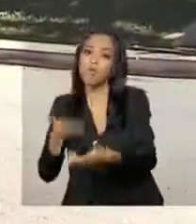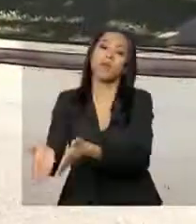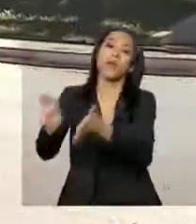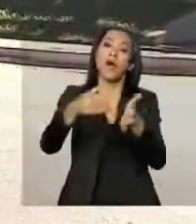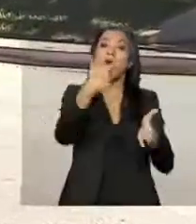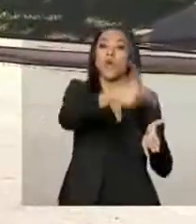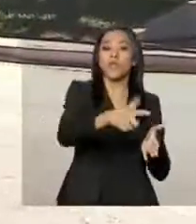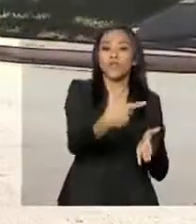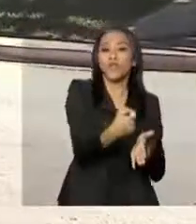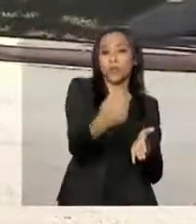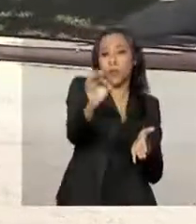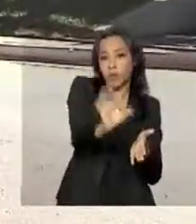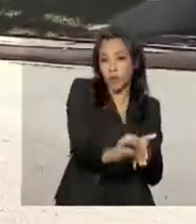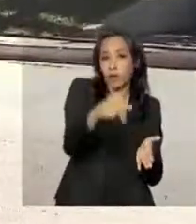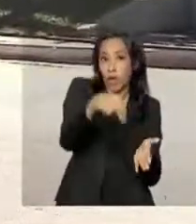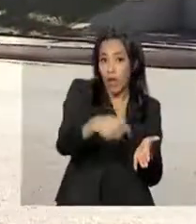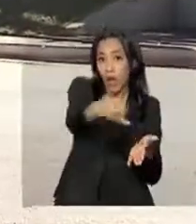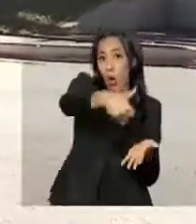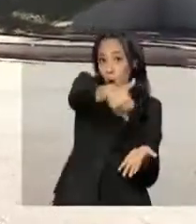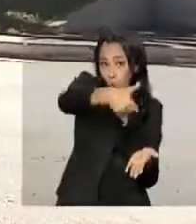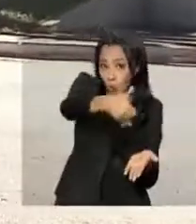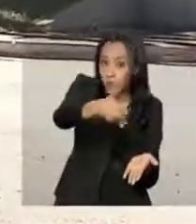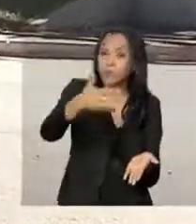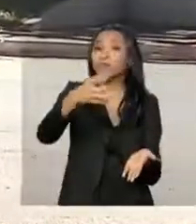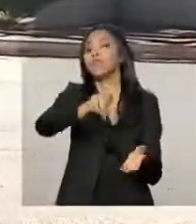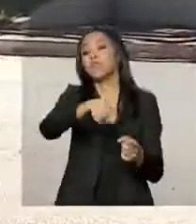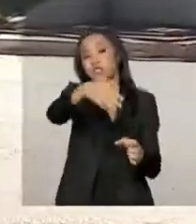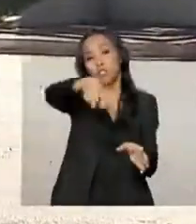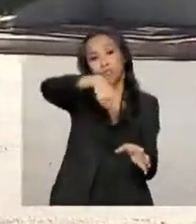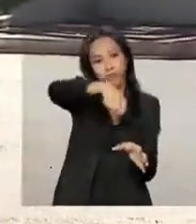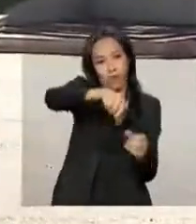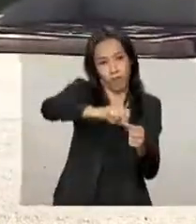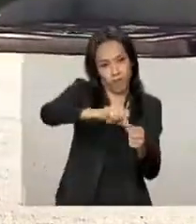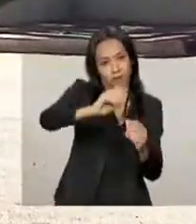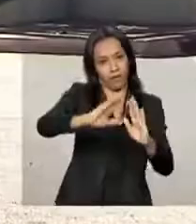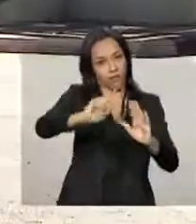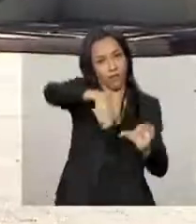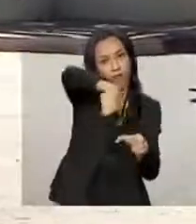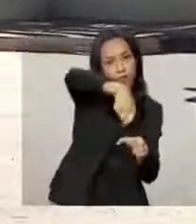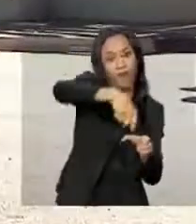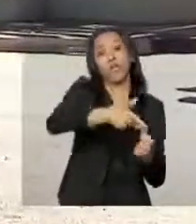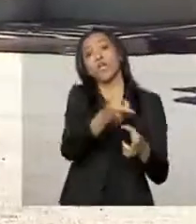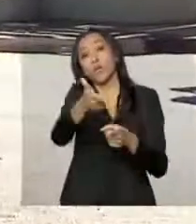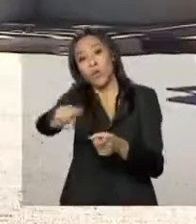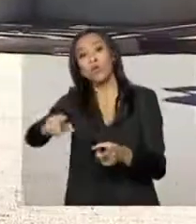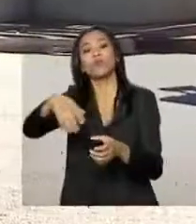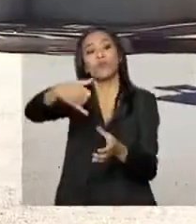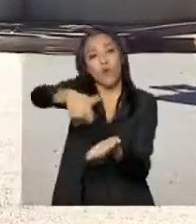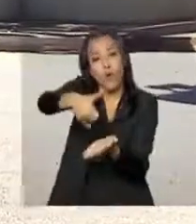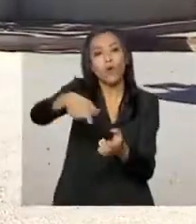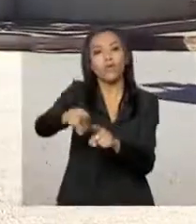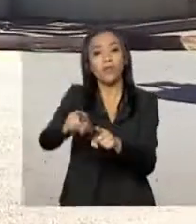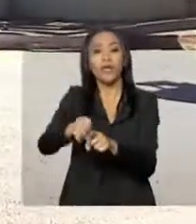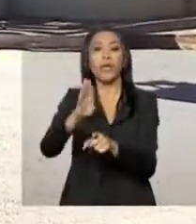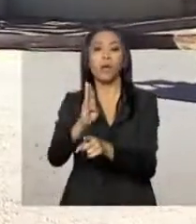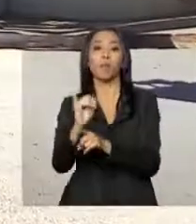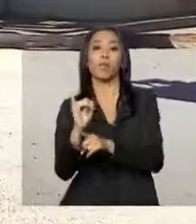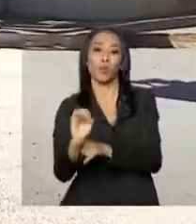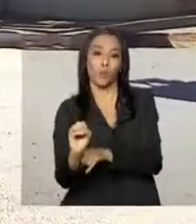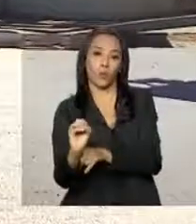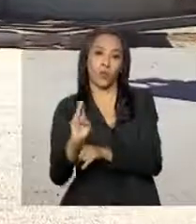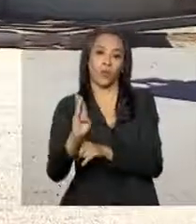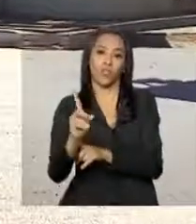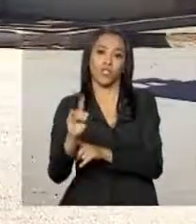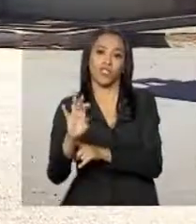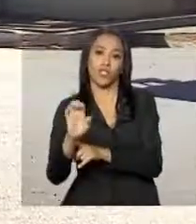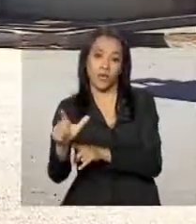20%, se transforma tanto em óleo de cozinha quanto em um óleo que dará origem ao biodiesel. Nesta planta aqui em Anápolis